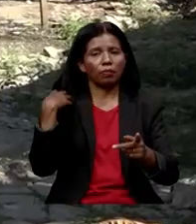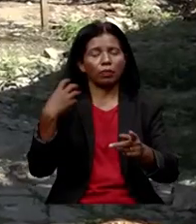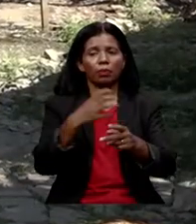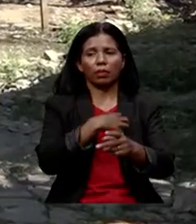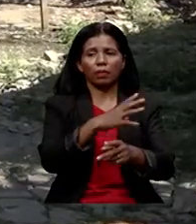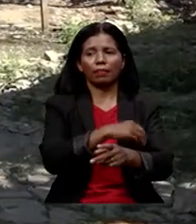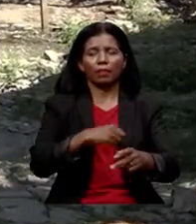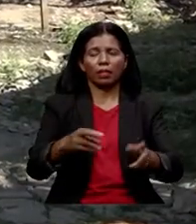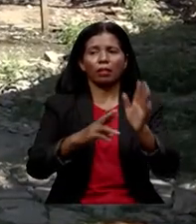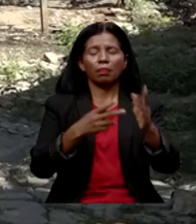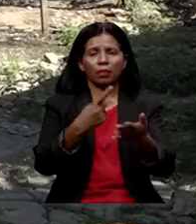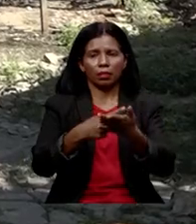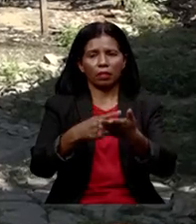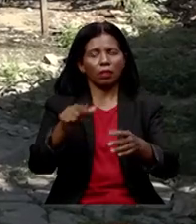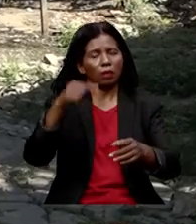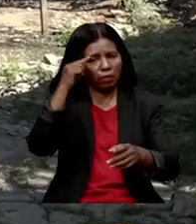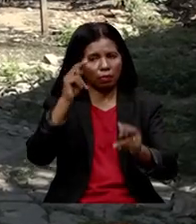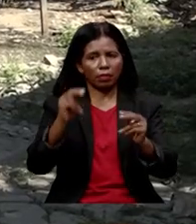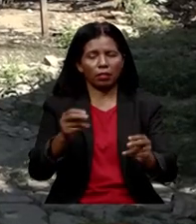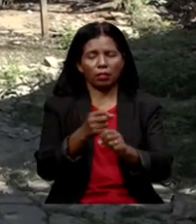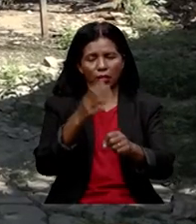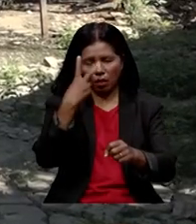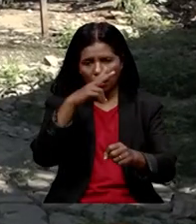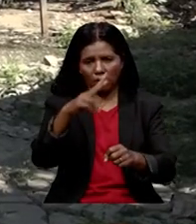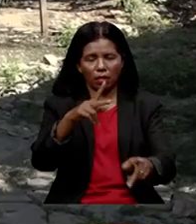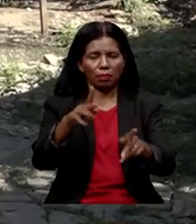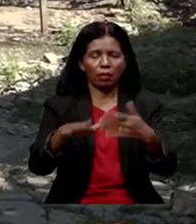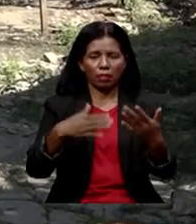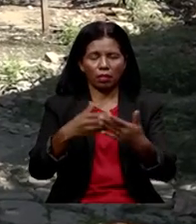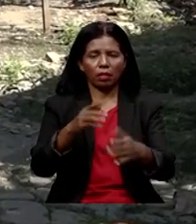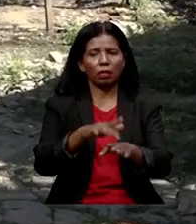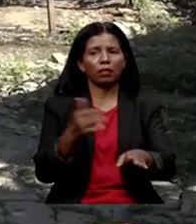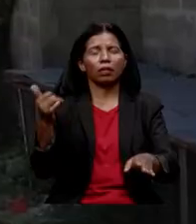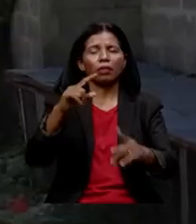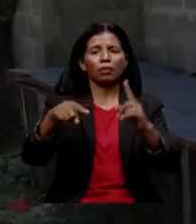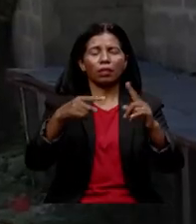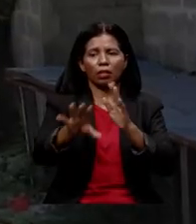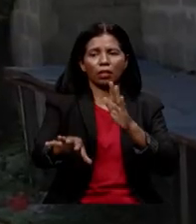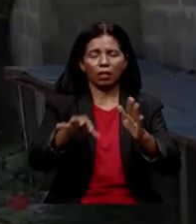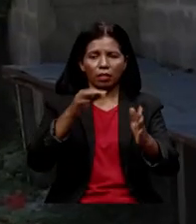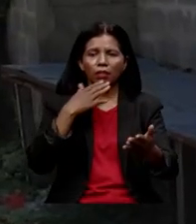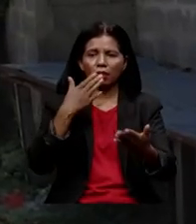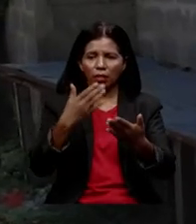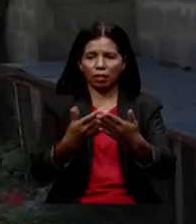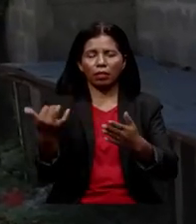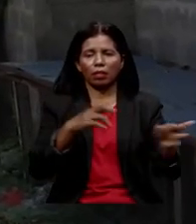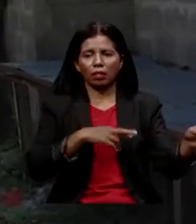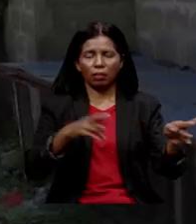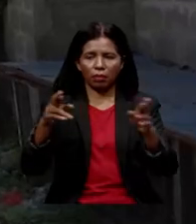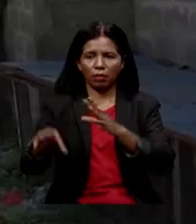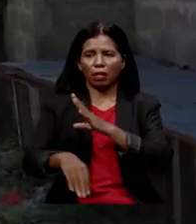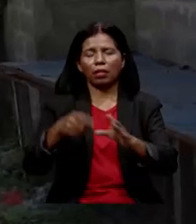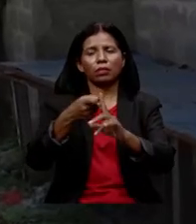para o projeto refere a TETEN, o governo precisa de aproximação com a comunidade afetada Sira, no bem ir reta na solução, será pronto se o